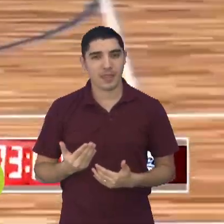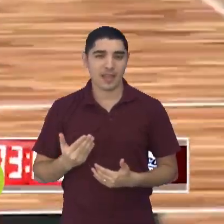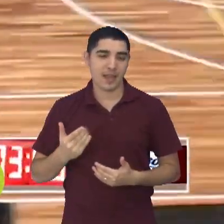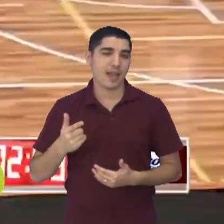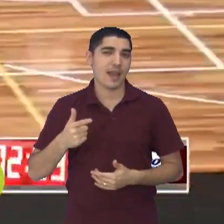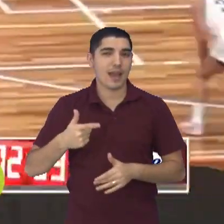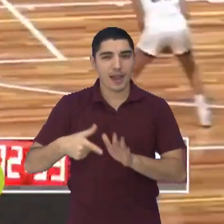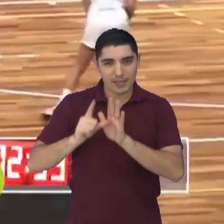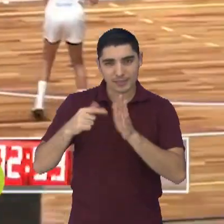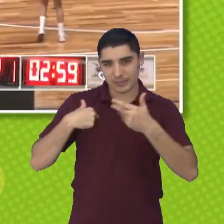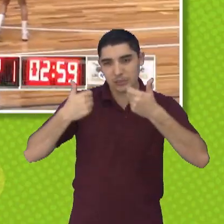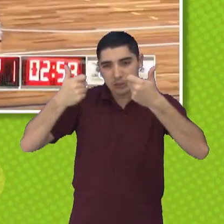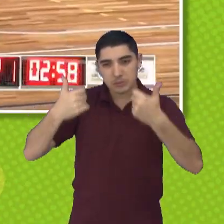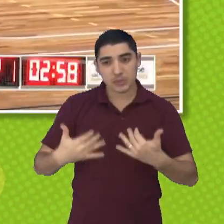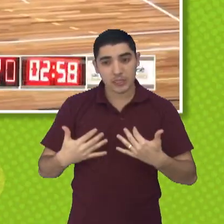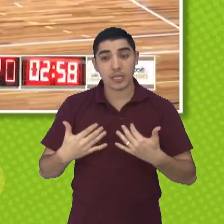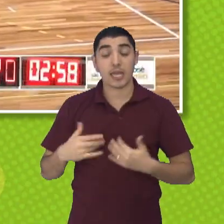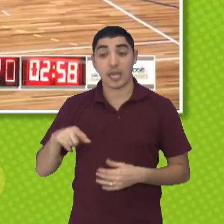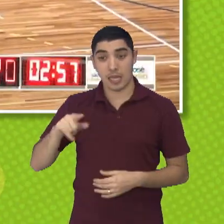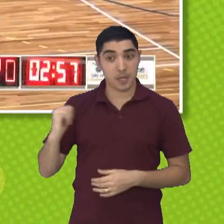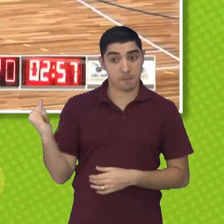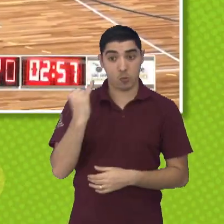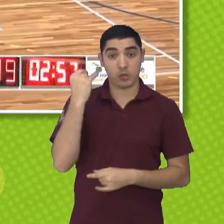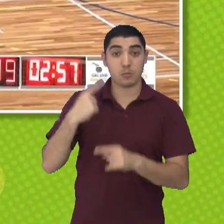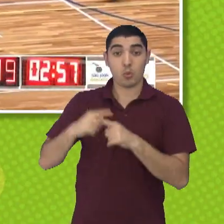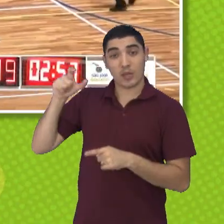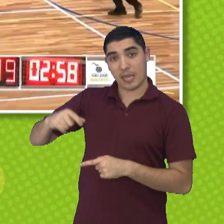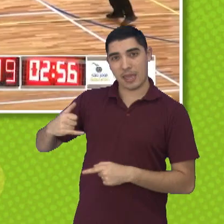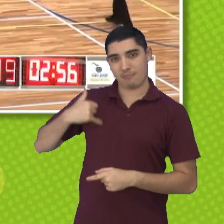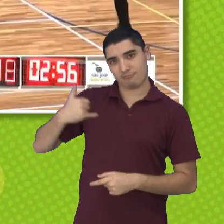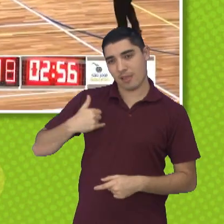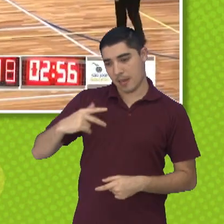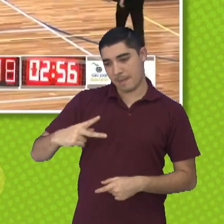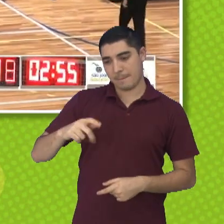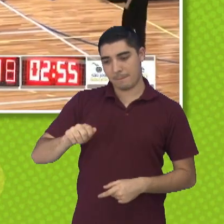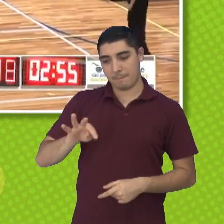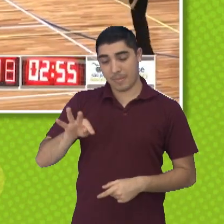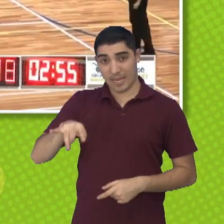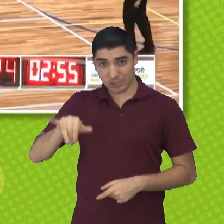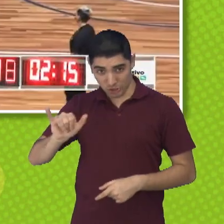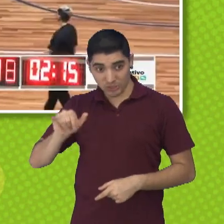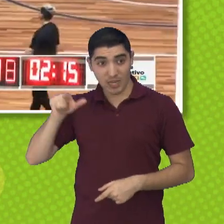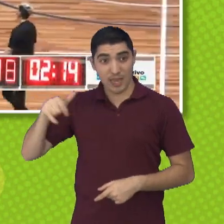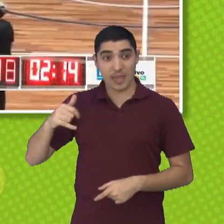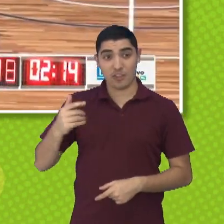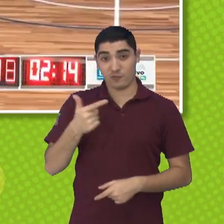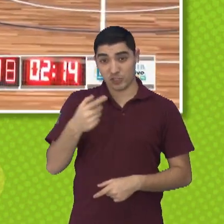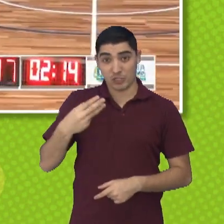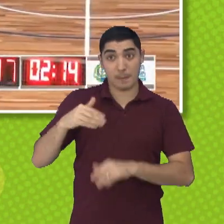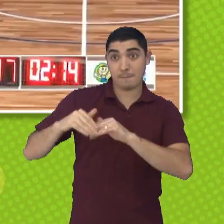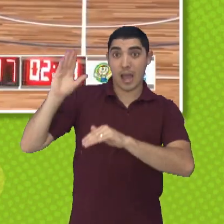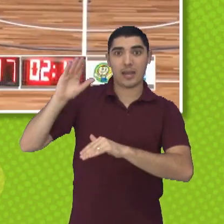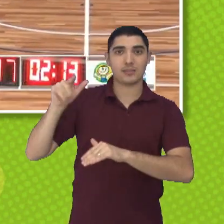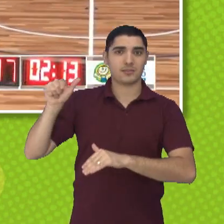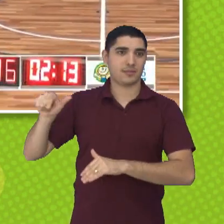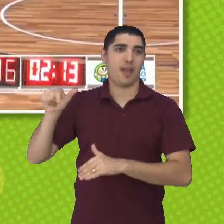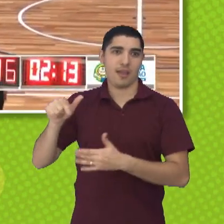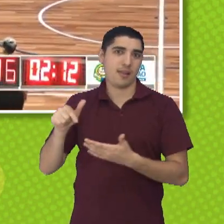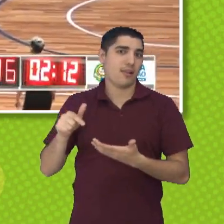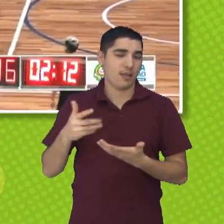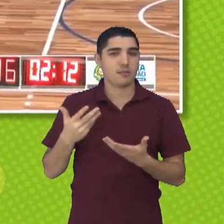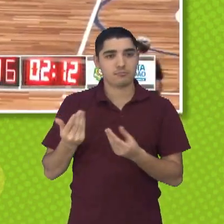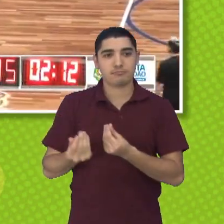da Paty com a idade dela acima, né, dos 23 anos, somando com a Glenda, e ela já tem